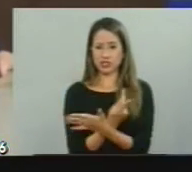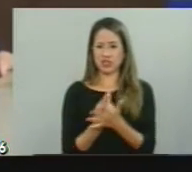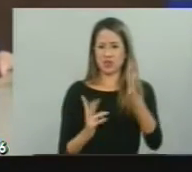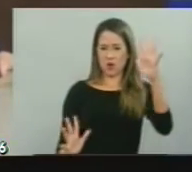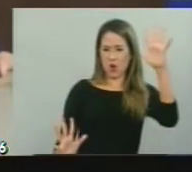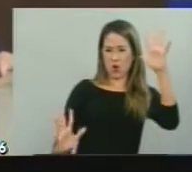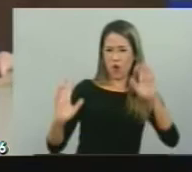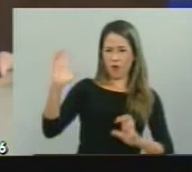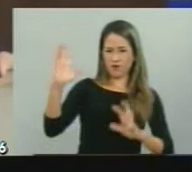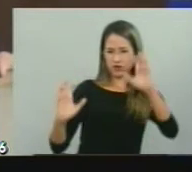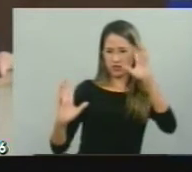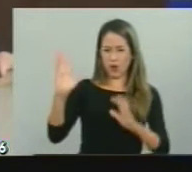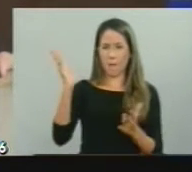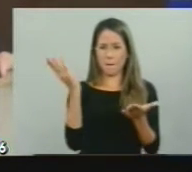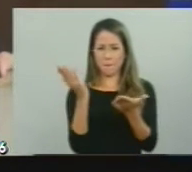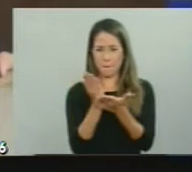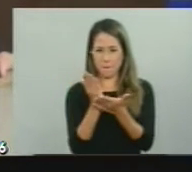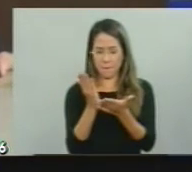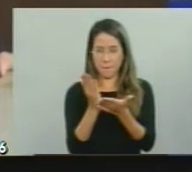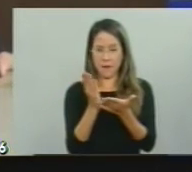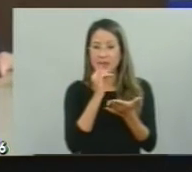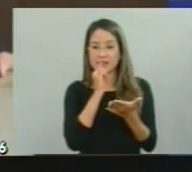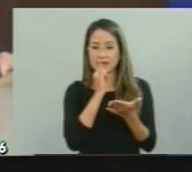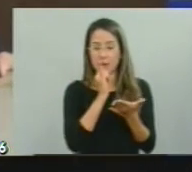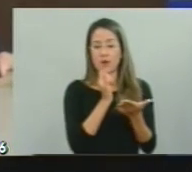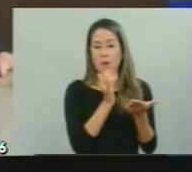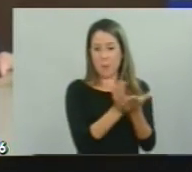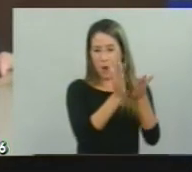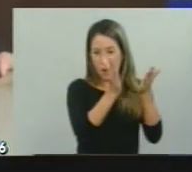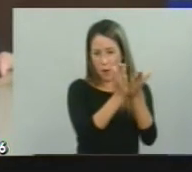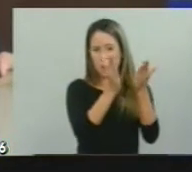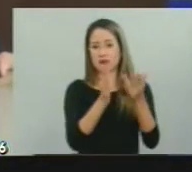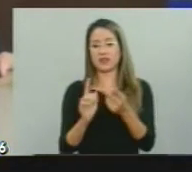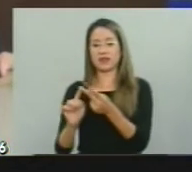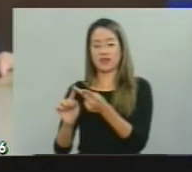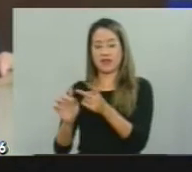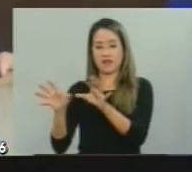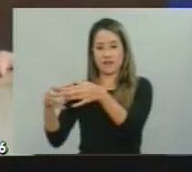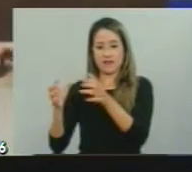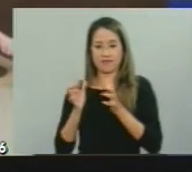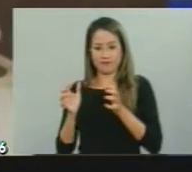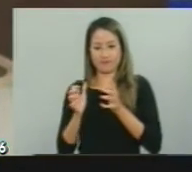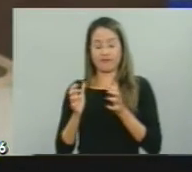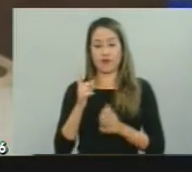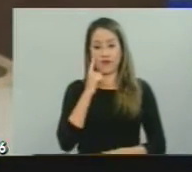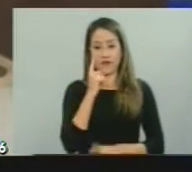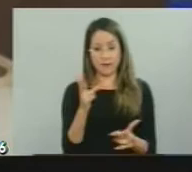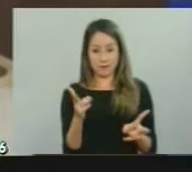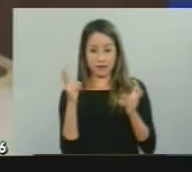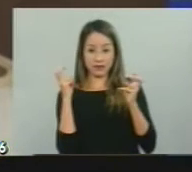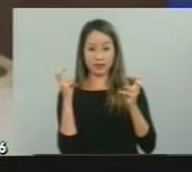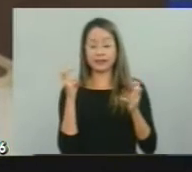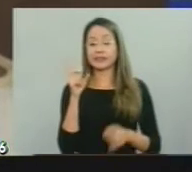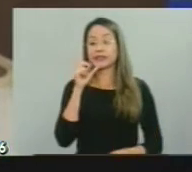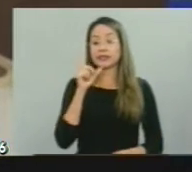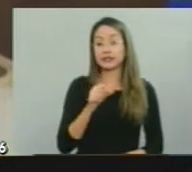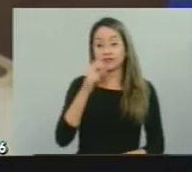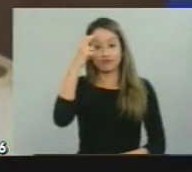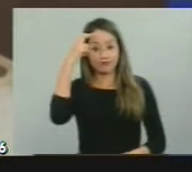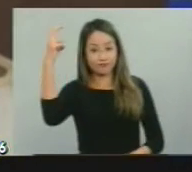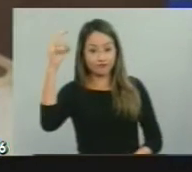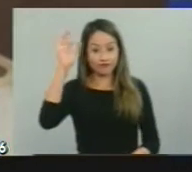me encontrarão do lado da burguesia ilustrada ou educada. Ele disse essa frase